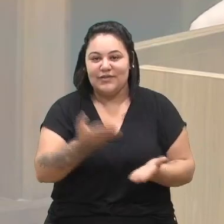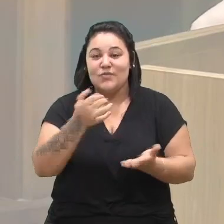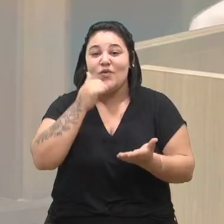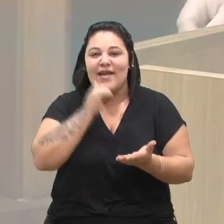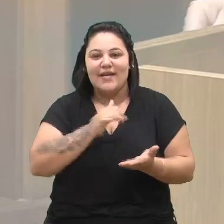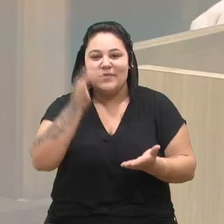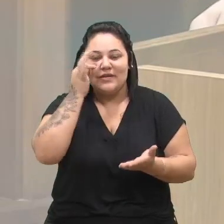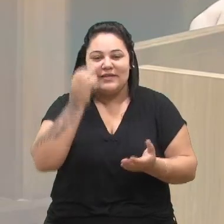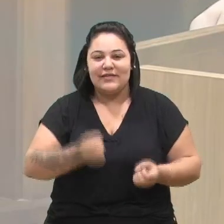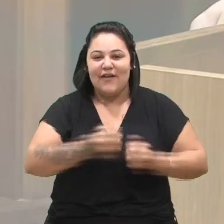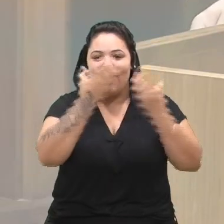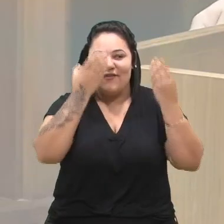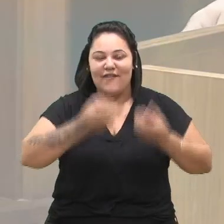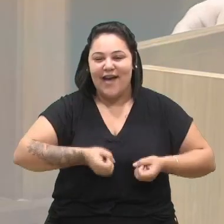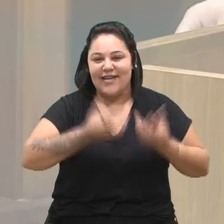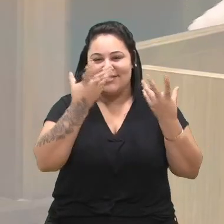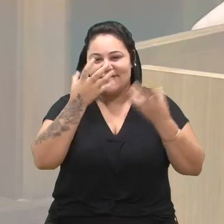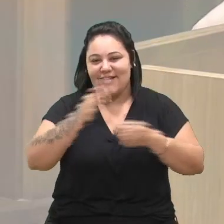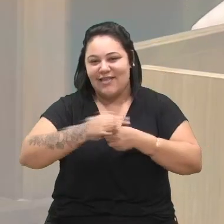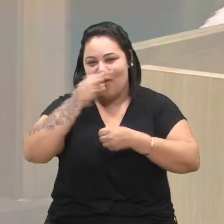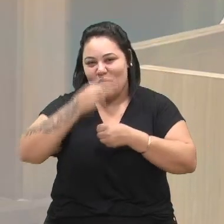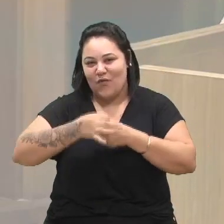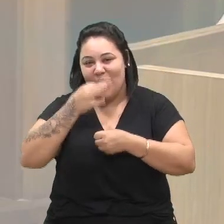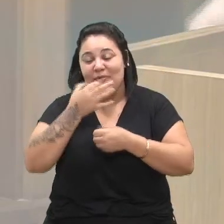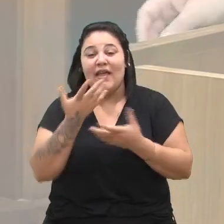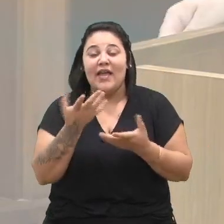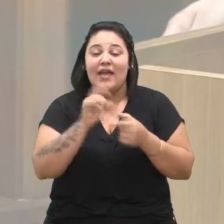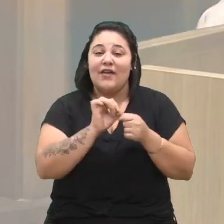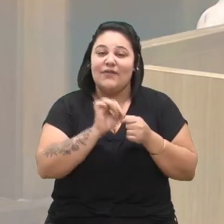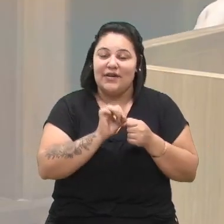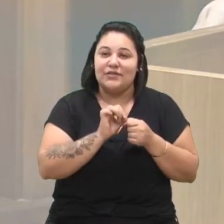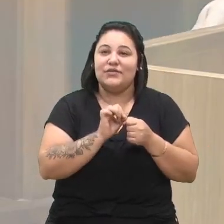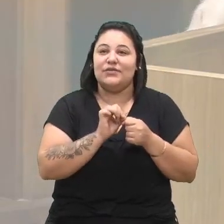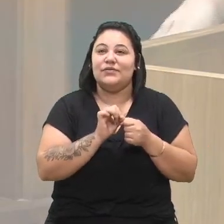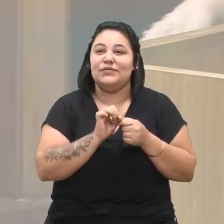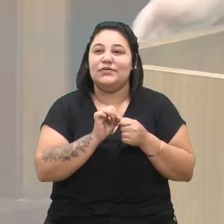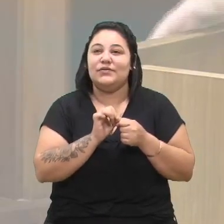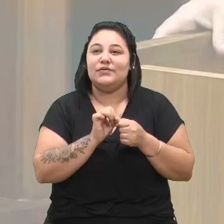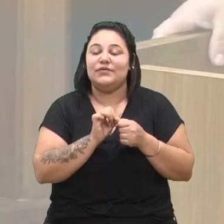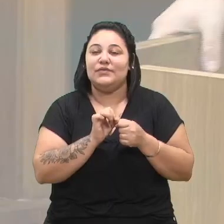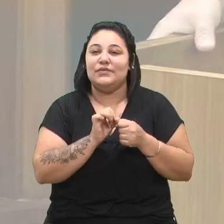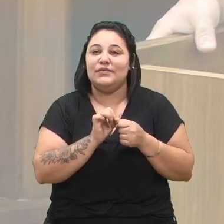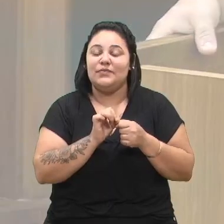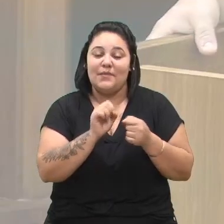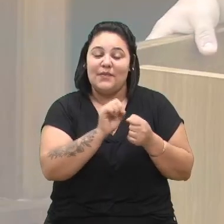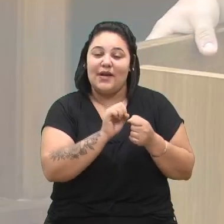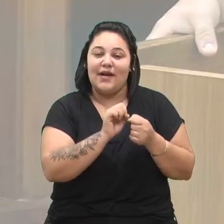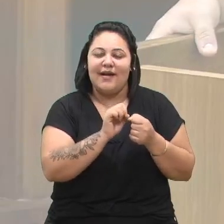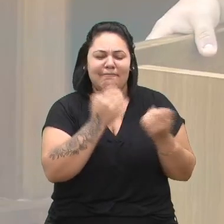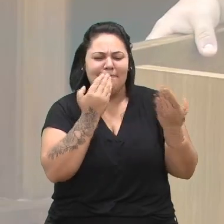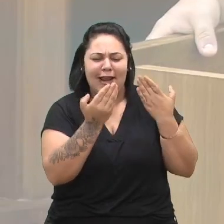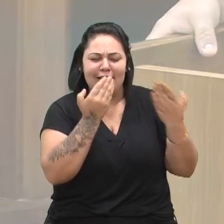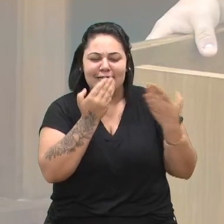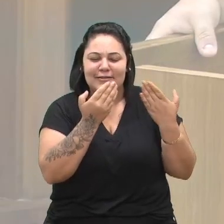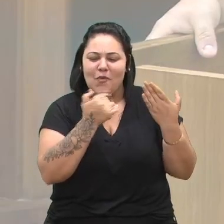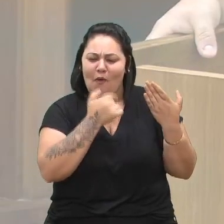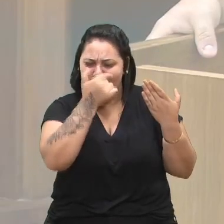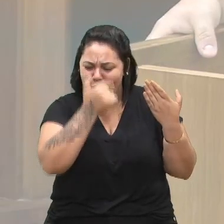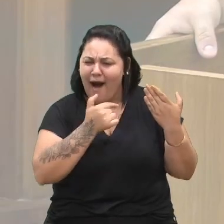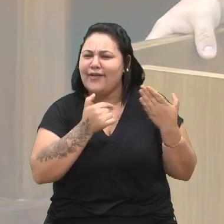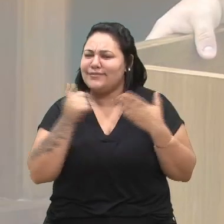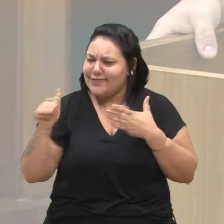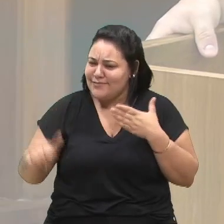né? E eu faço uma avaliação, presidente, que é uma das melhores festas da